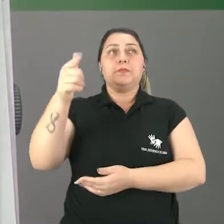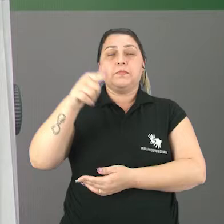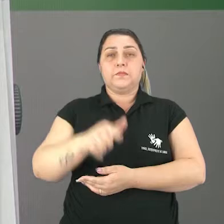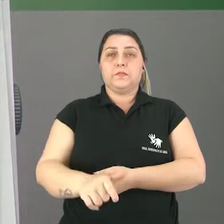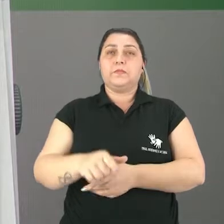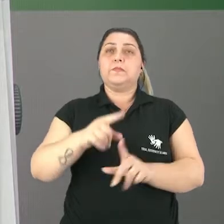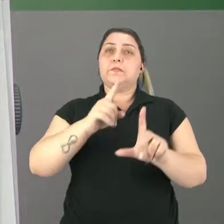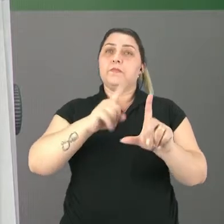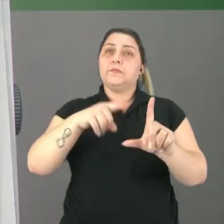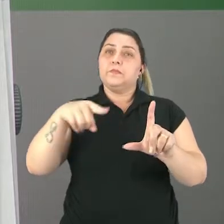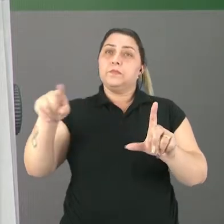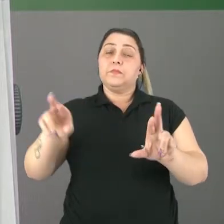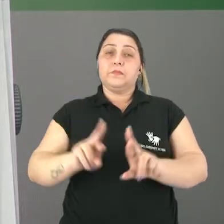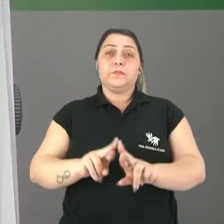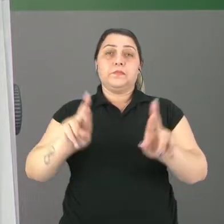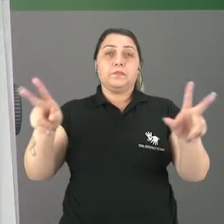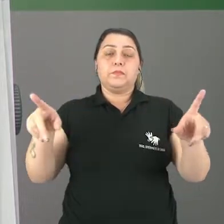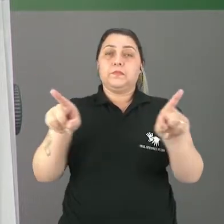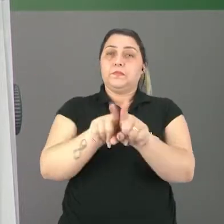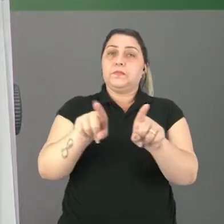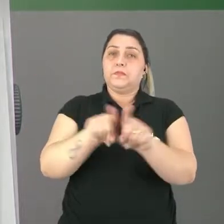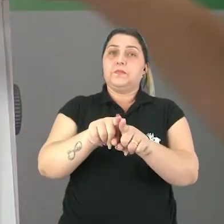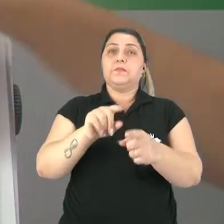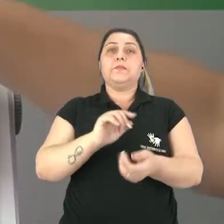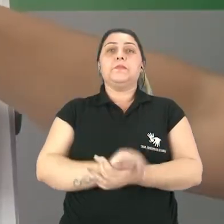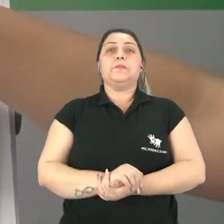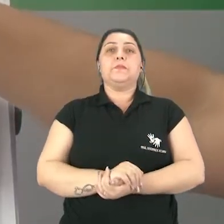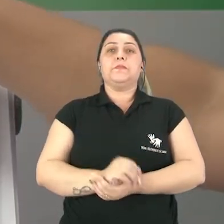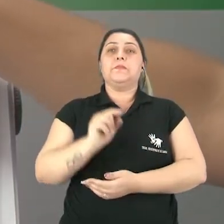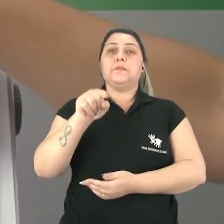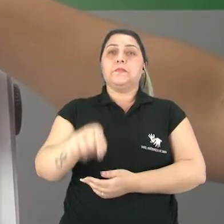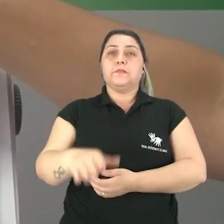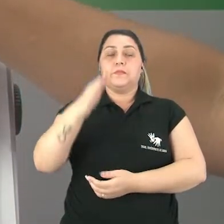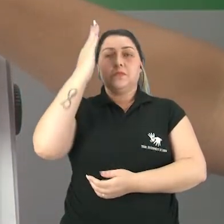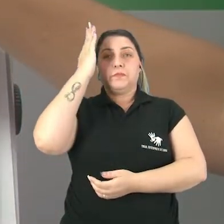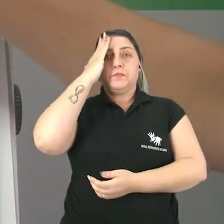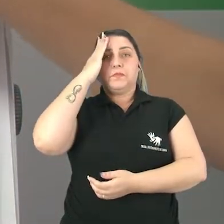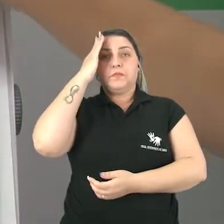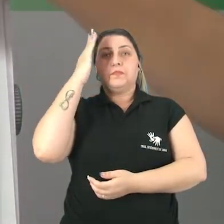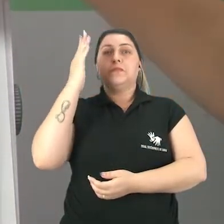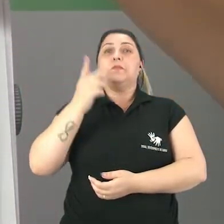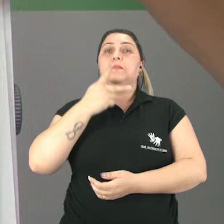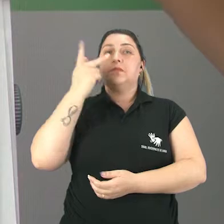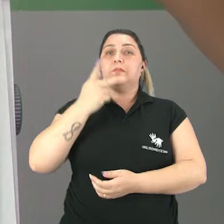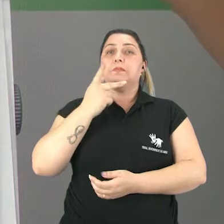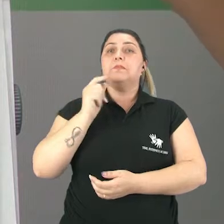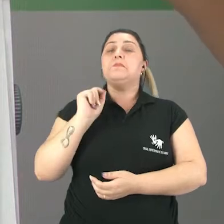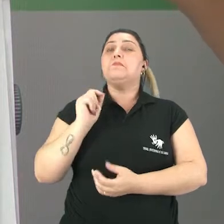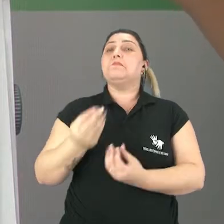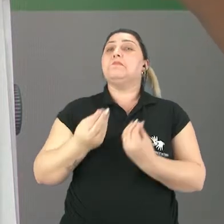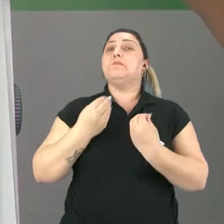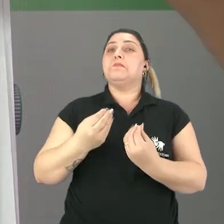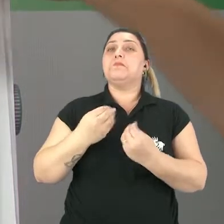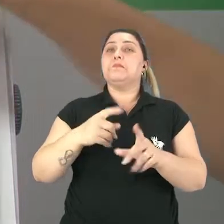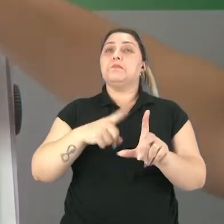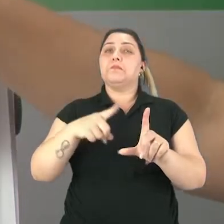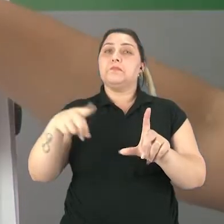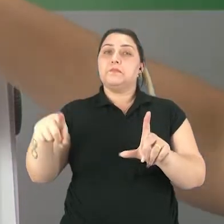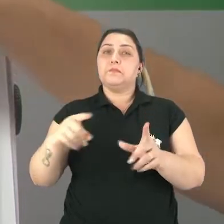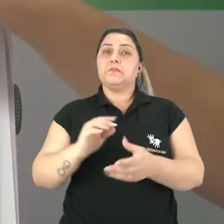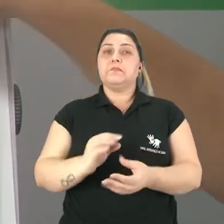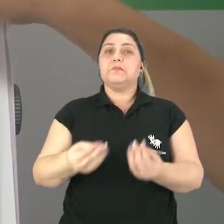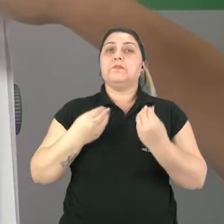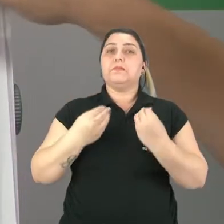um gráfico diferente também. E aí, você sabe me dizer para que serve um gráfico?